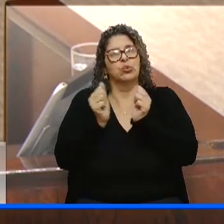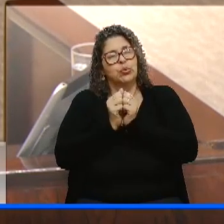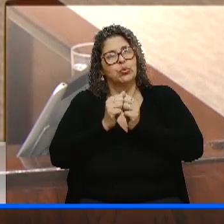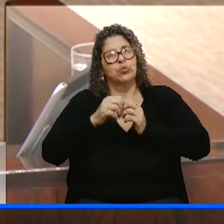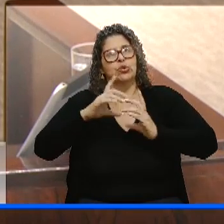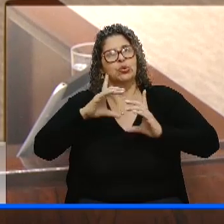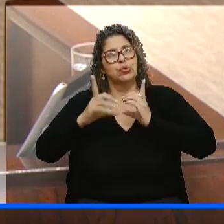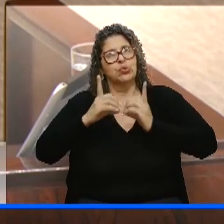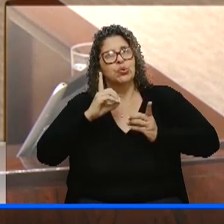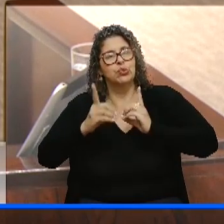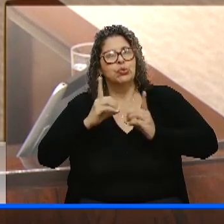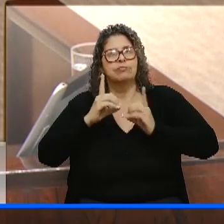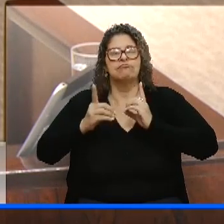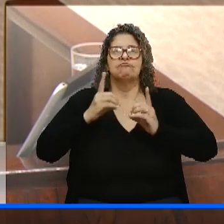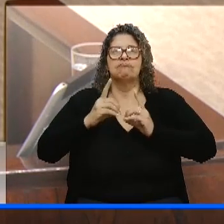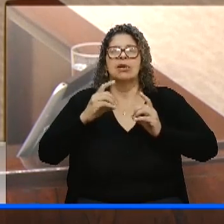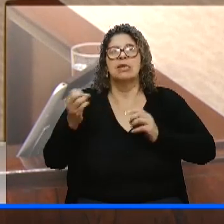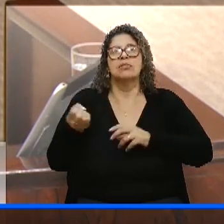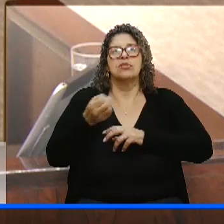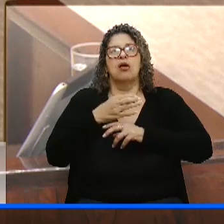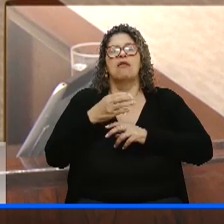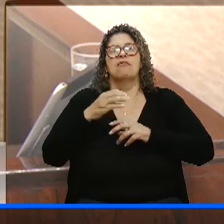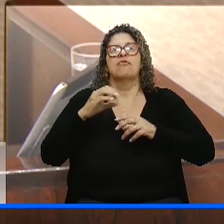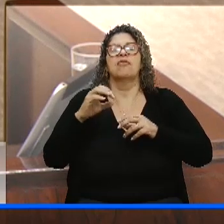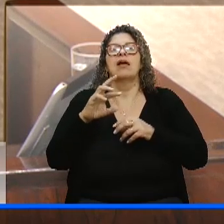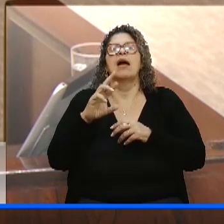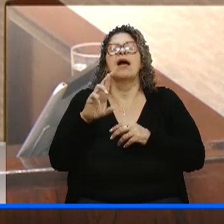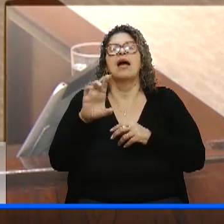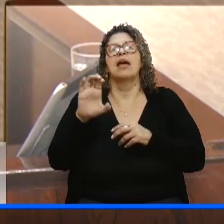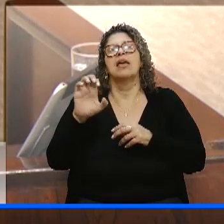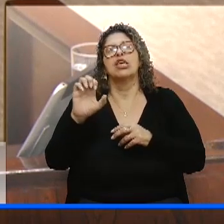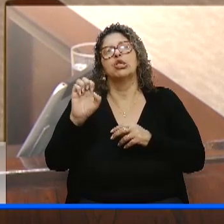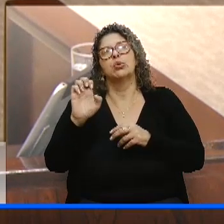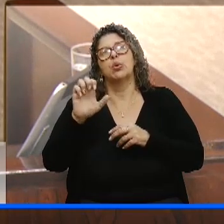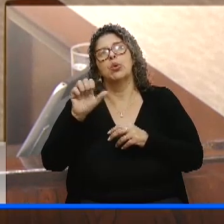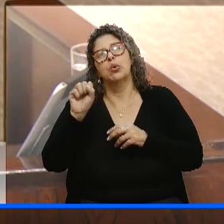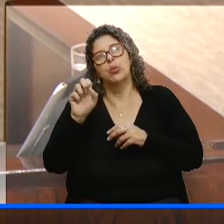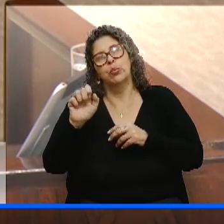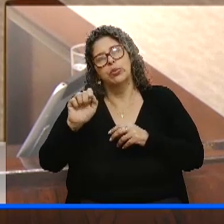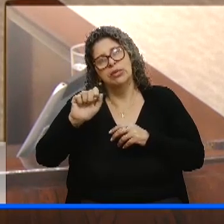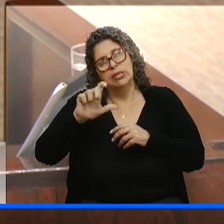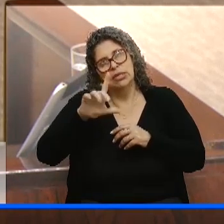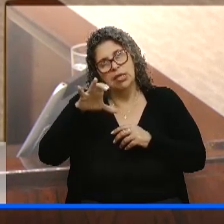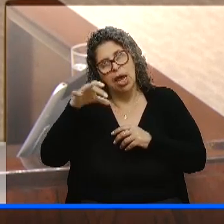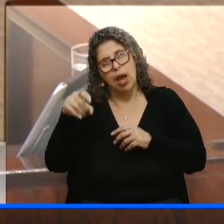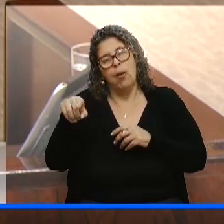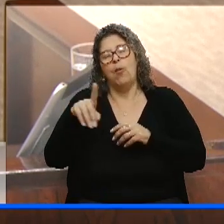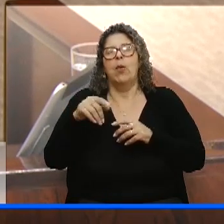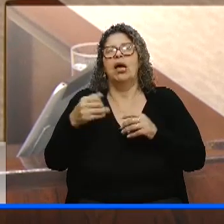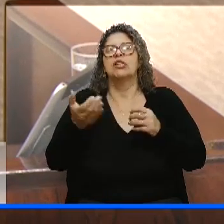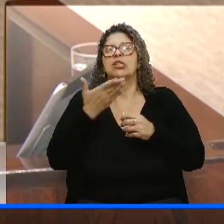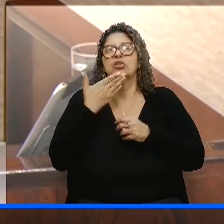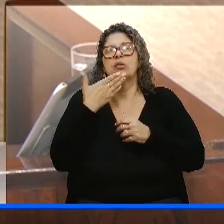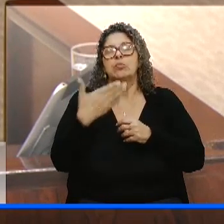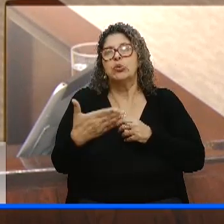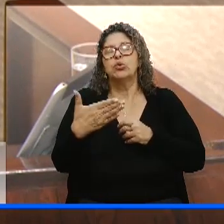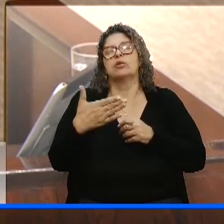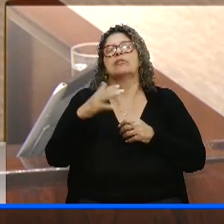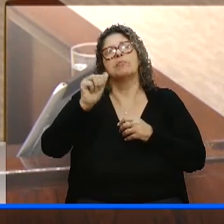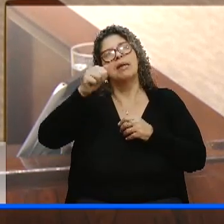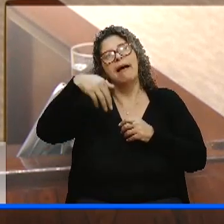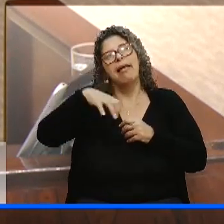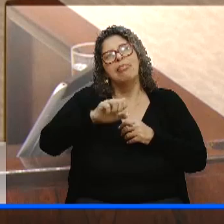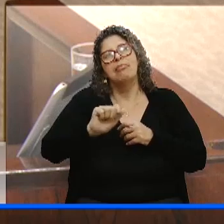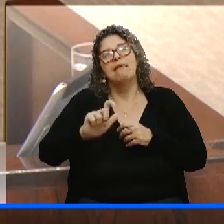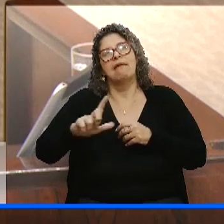essa a nova resolução nos causa bastante preocupação e nós queremos apelar léo é de que